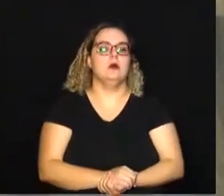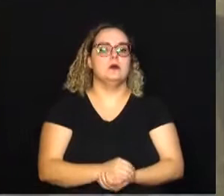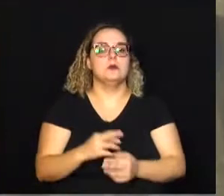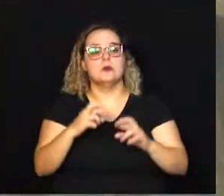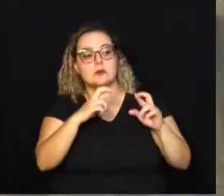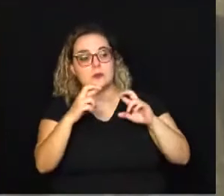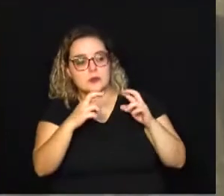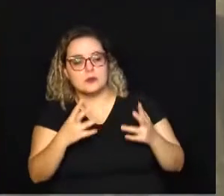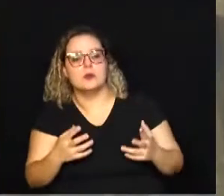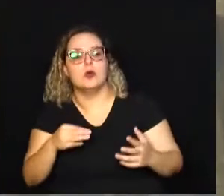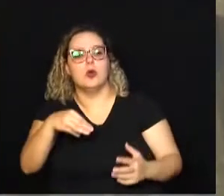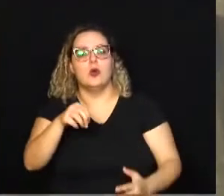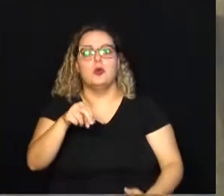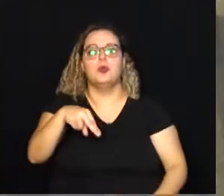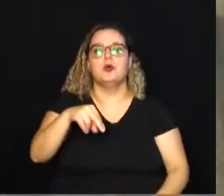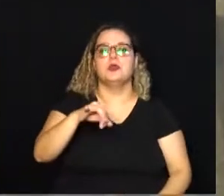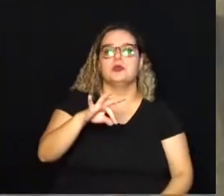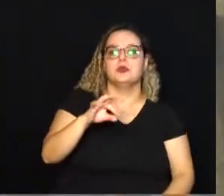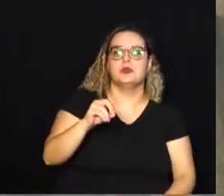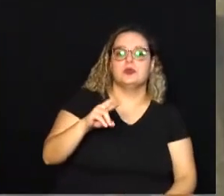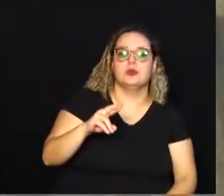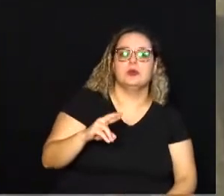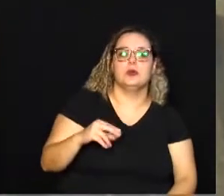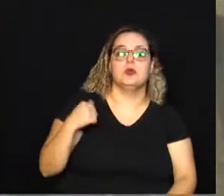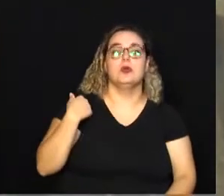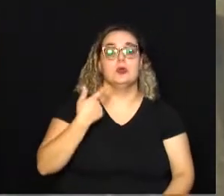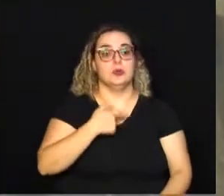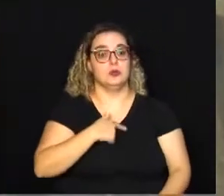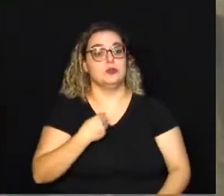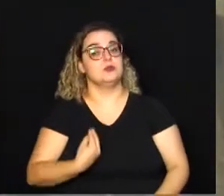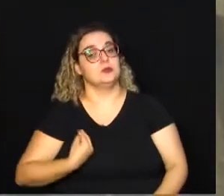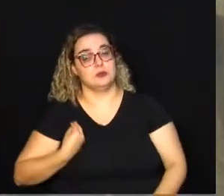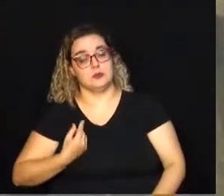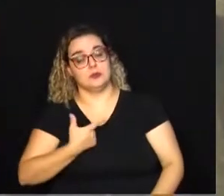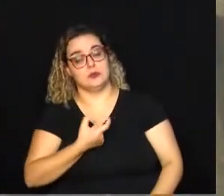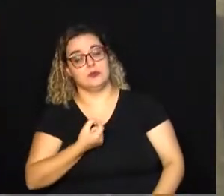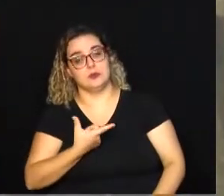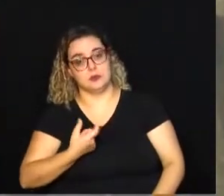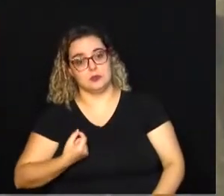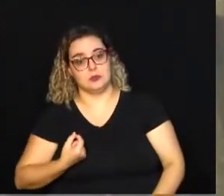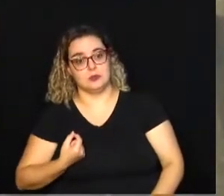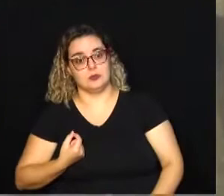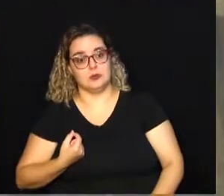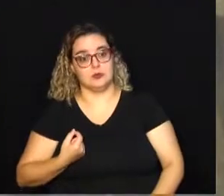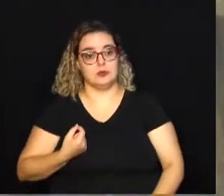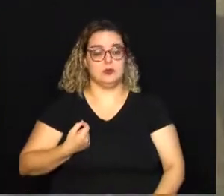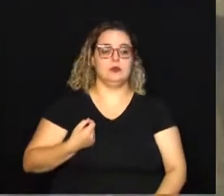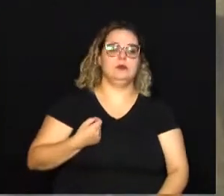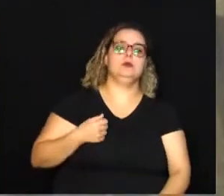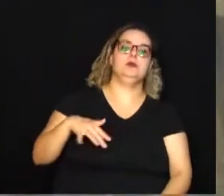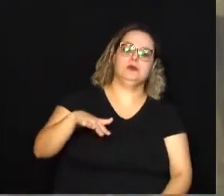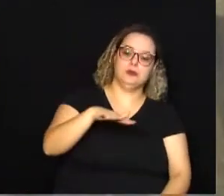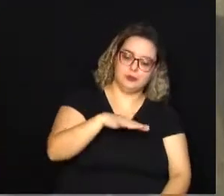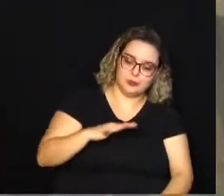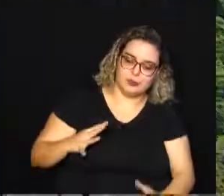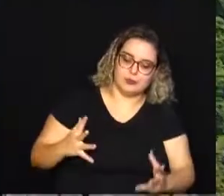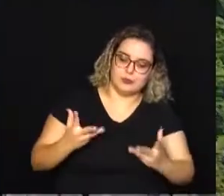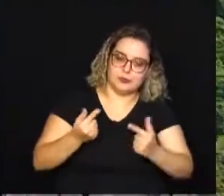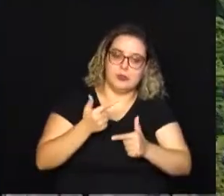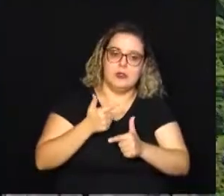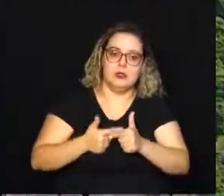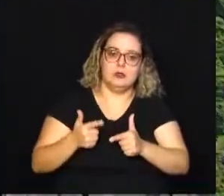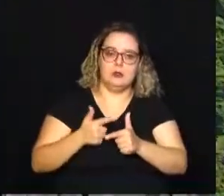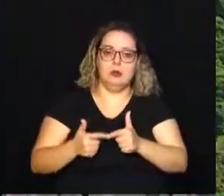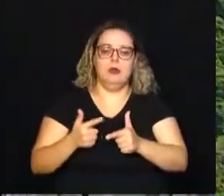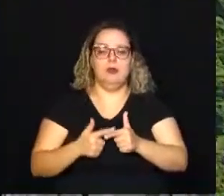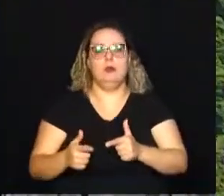gente viveu 2020 toda essa problemática, né? Teve um ponto, antes de responder diretamente a sua questão, mas assim,